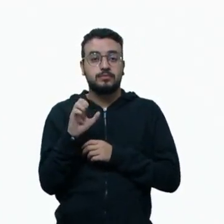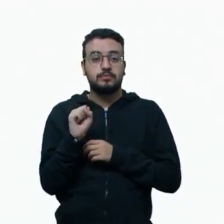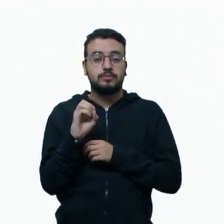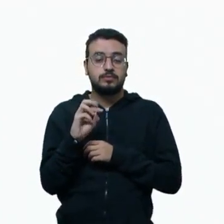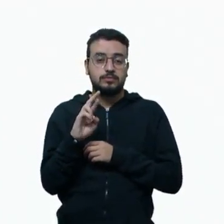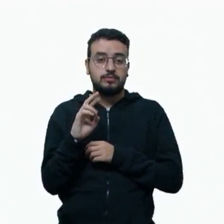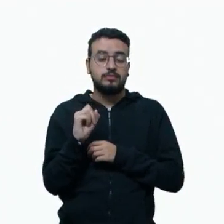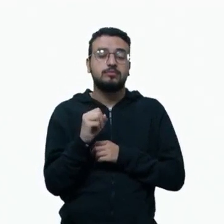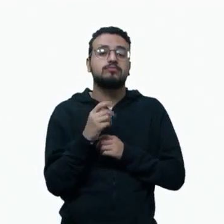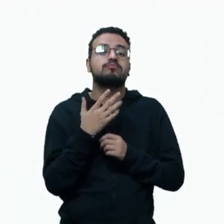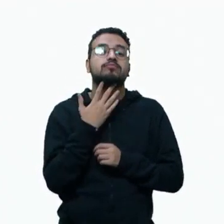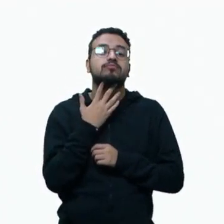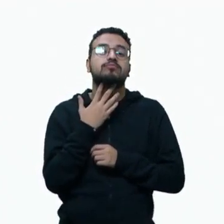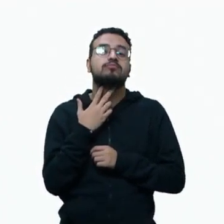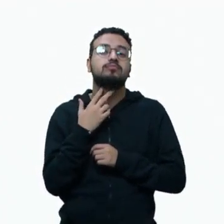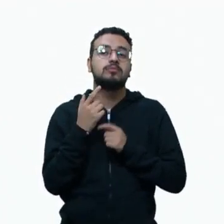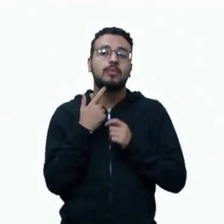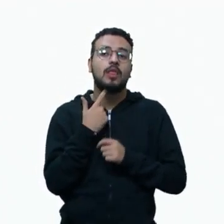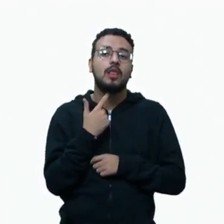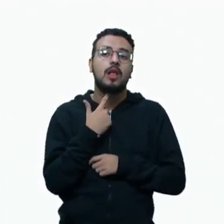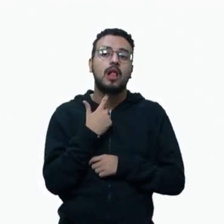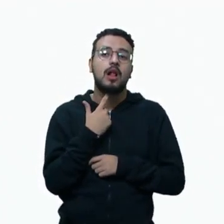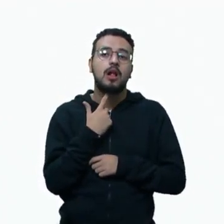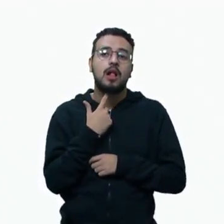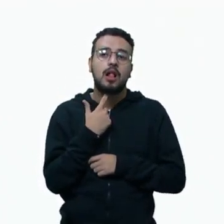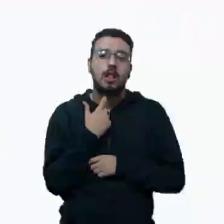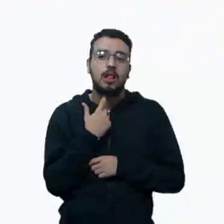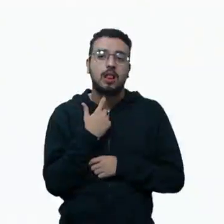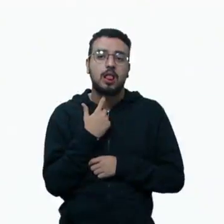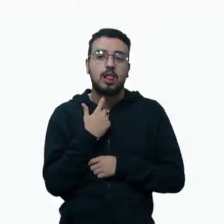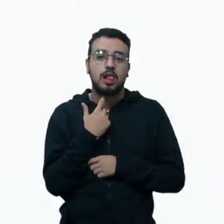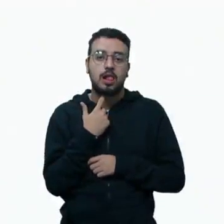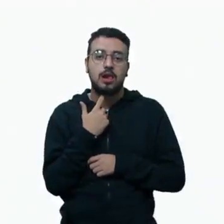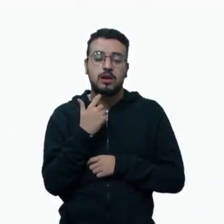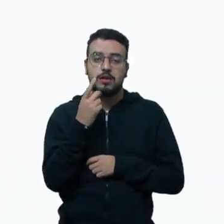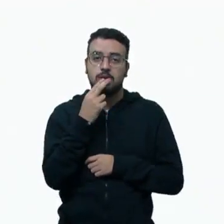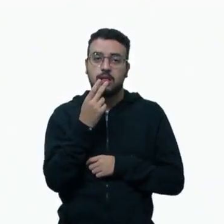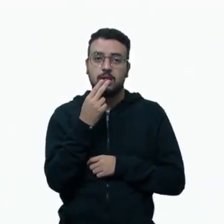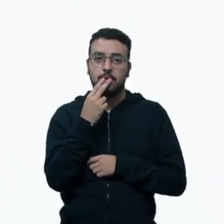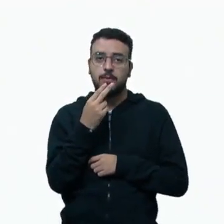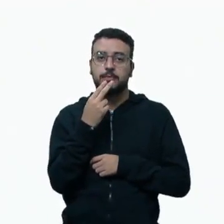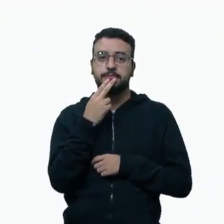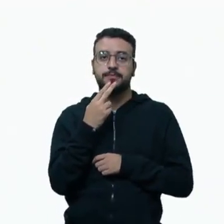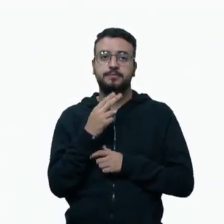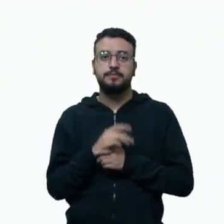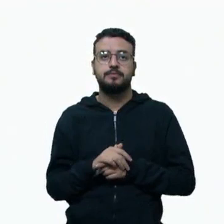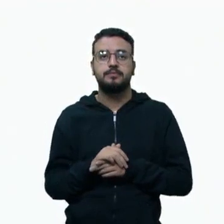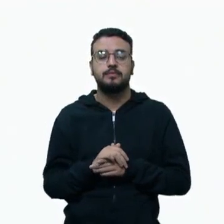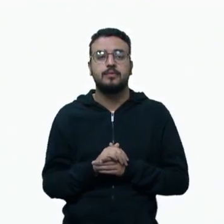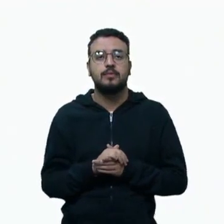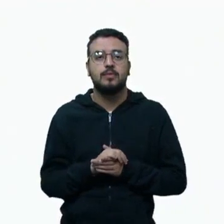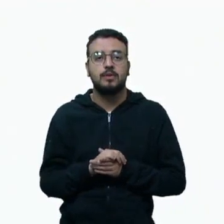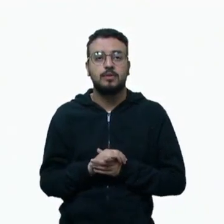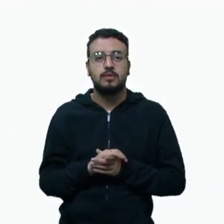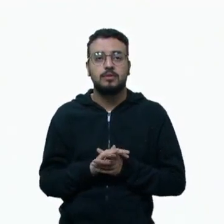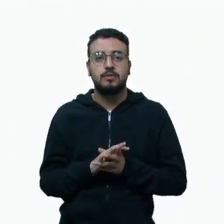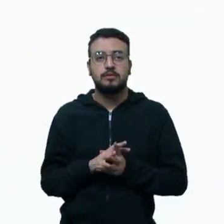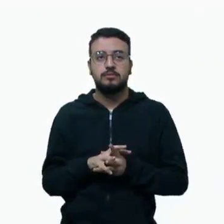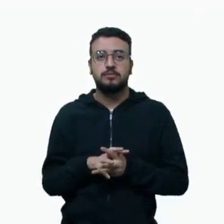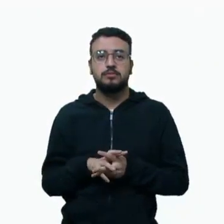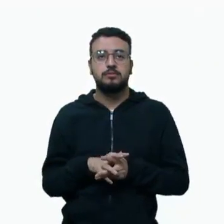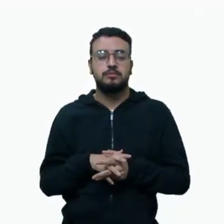hipoglosso. O nervo hipoglosso é aquele que é responsável pela inervação dos músculos da língua, por exemplo. Tá? Bom,